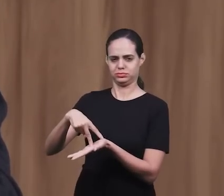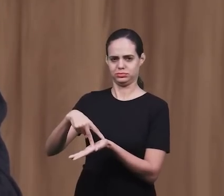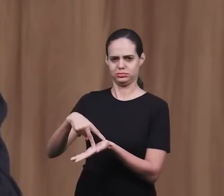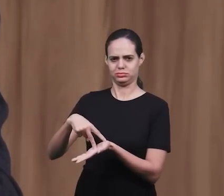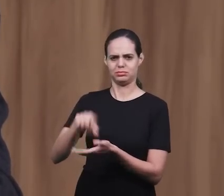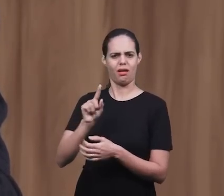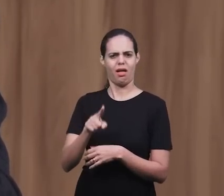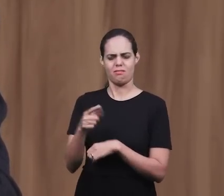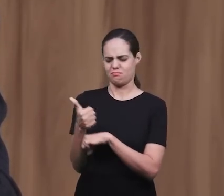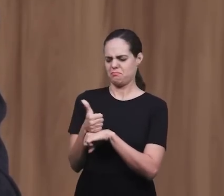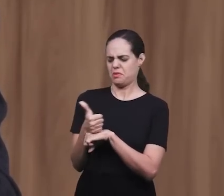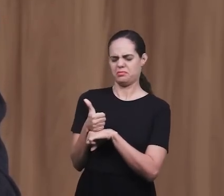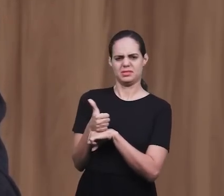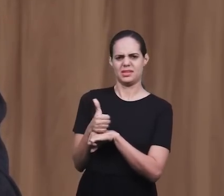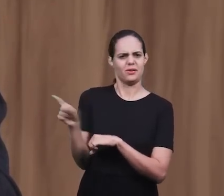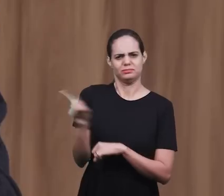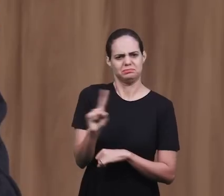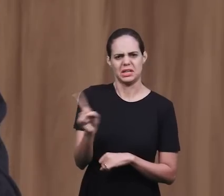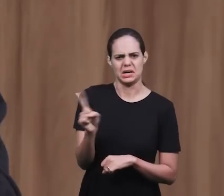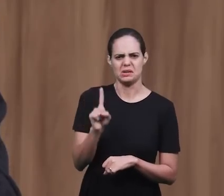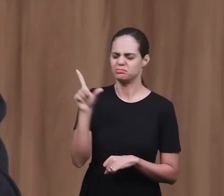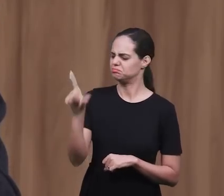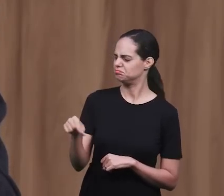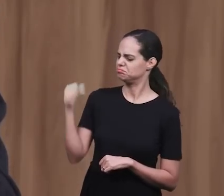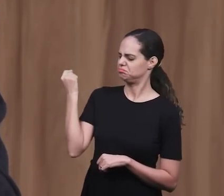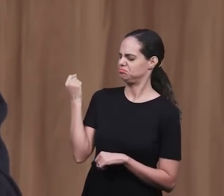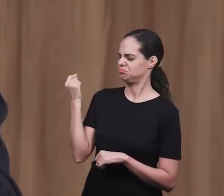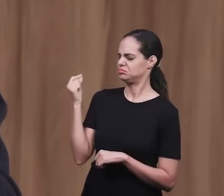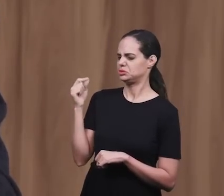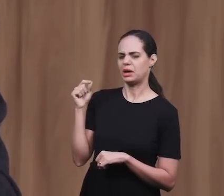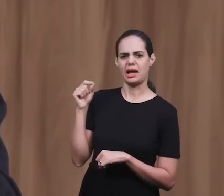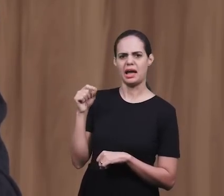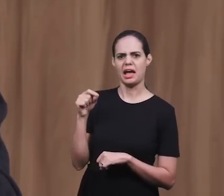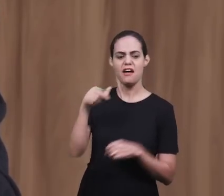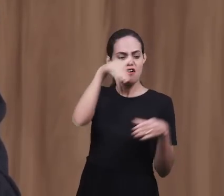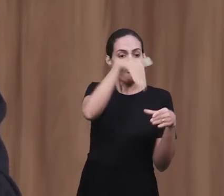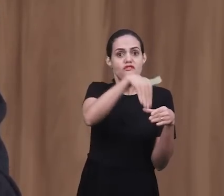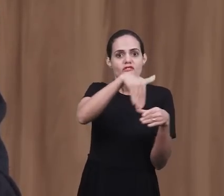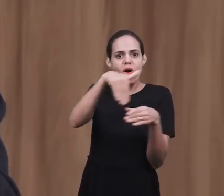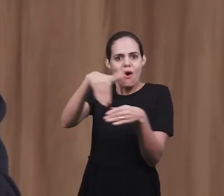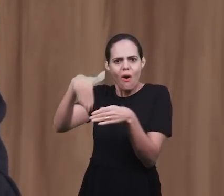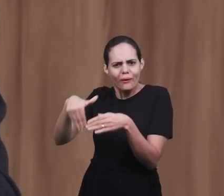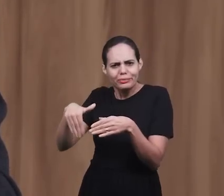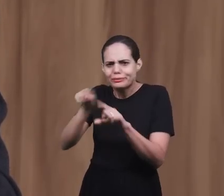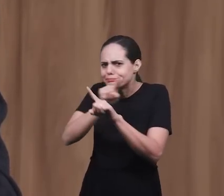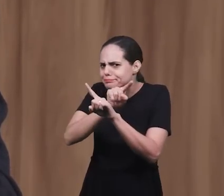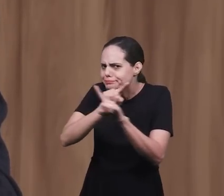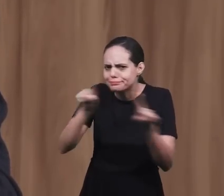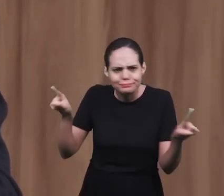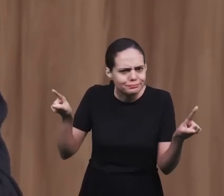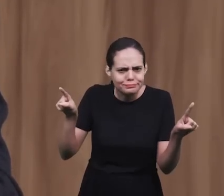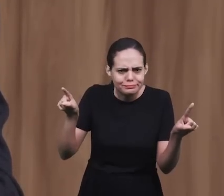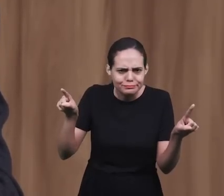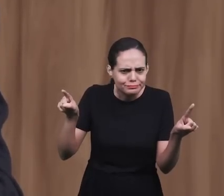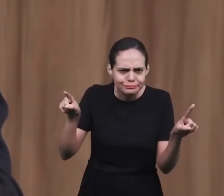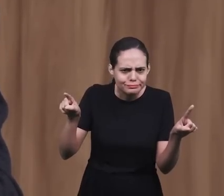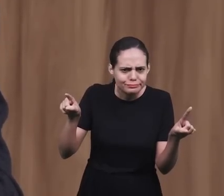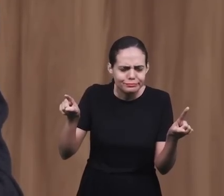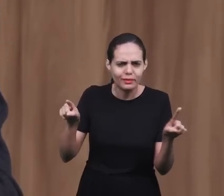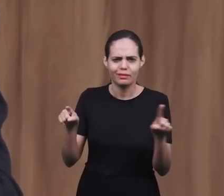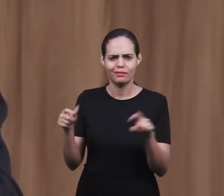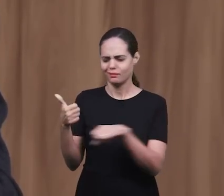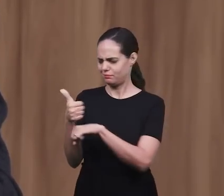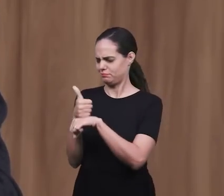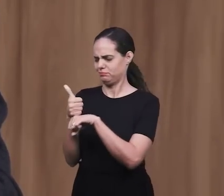cargo eletivo. Ele foi eleito da maioria dos votos para ser pastor, não é isso. Não é também uma profissão, ou